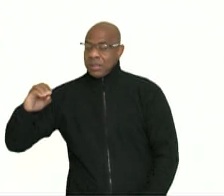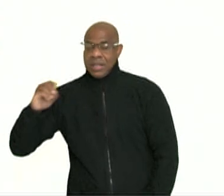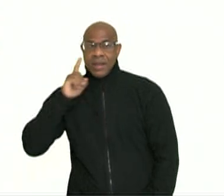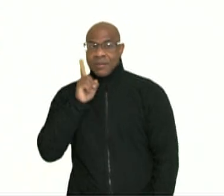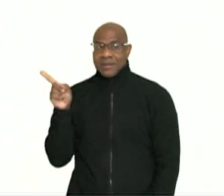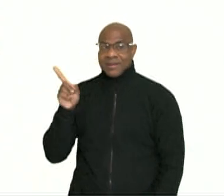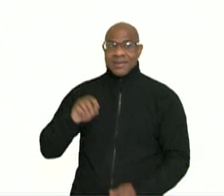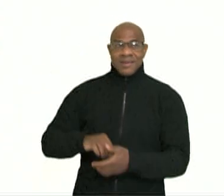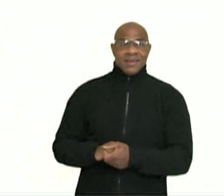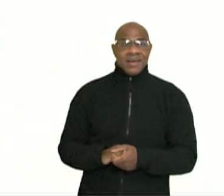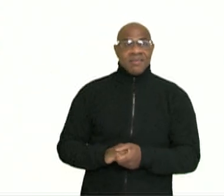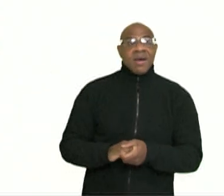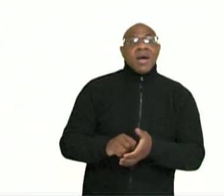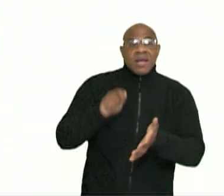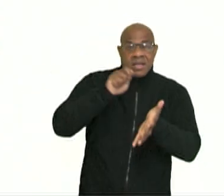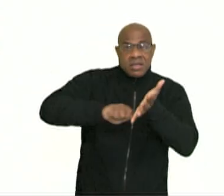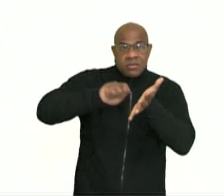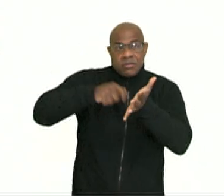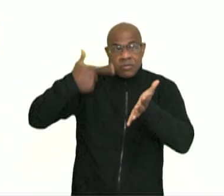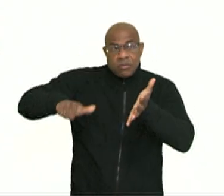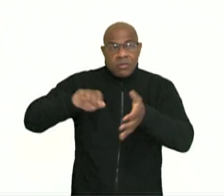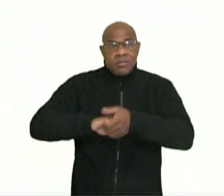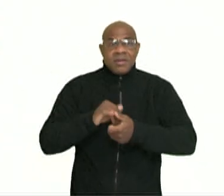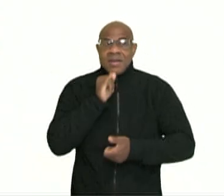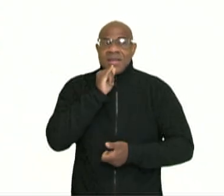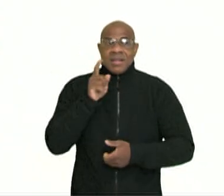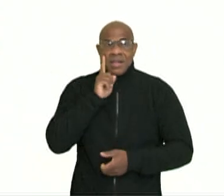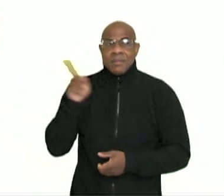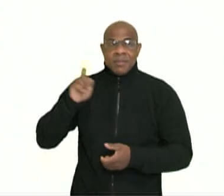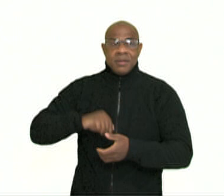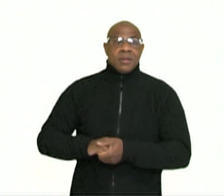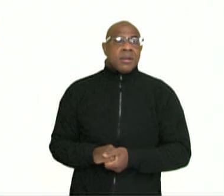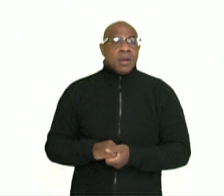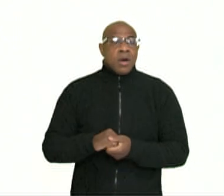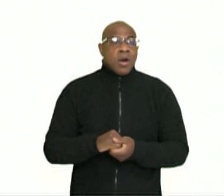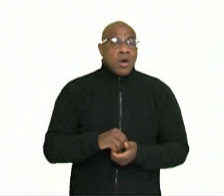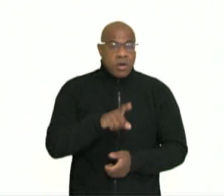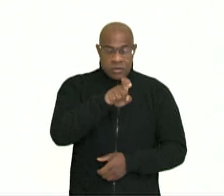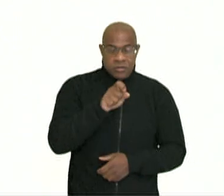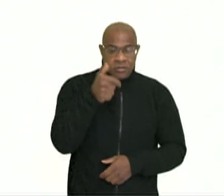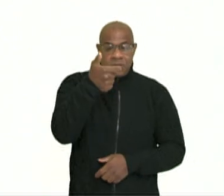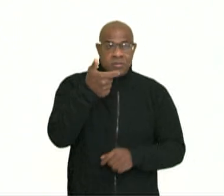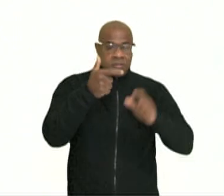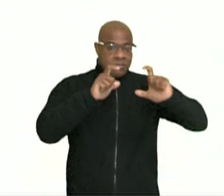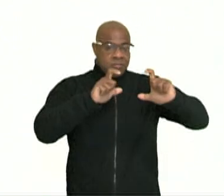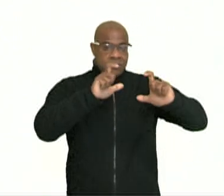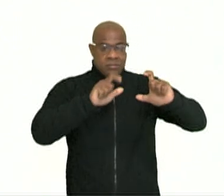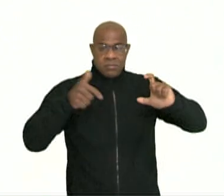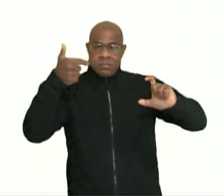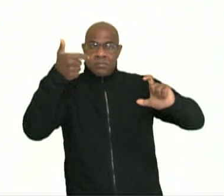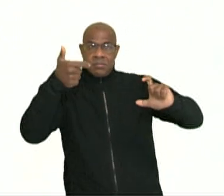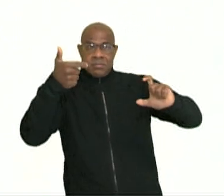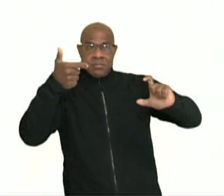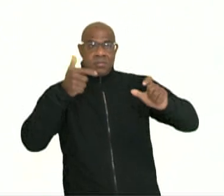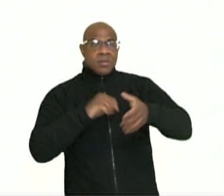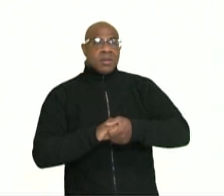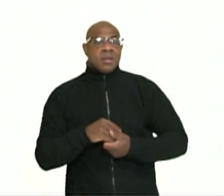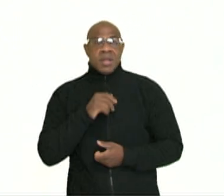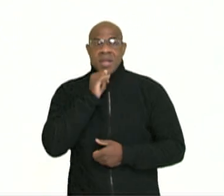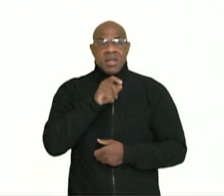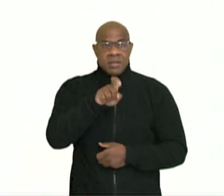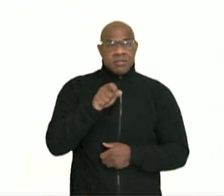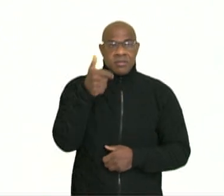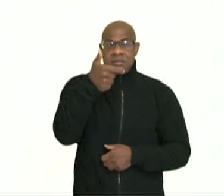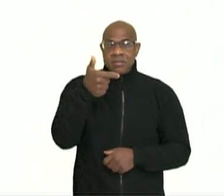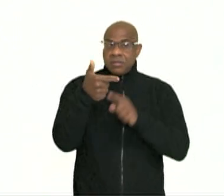quarta eu escrevi como x ao quadrado, para a gente poder enxergar o que está acontecendo, tá bom? Então, eu vou chamar o x ao quadrado